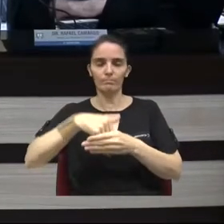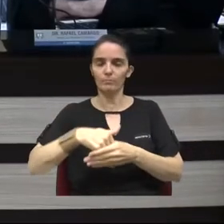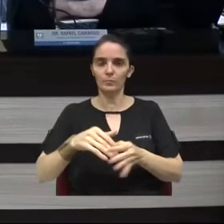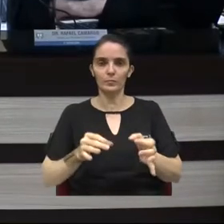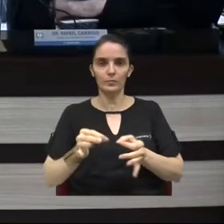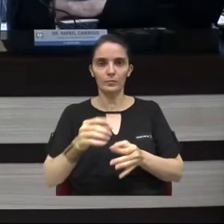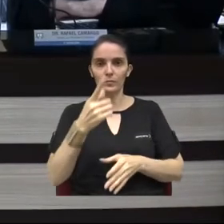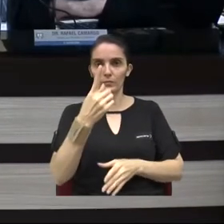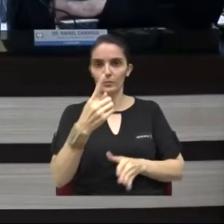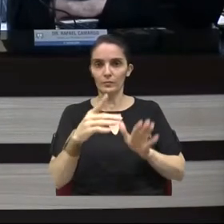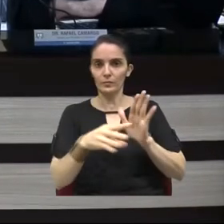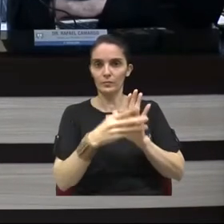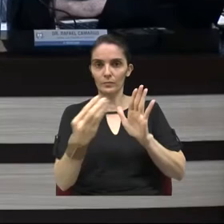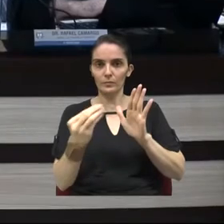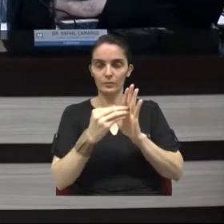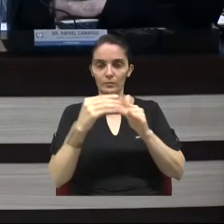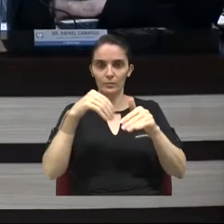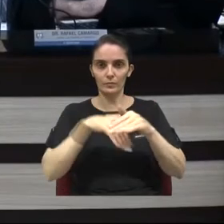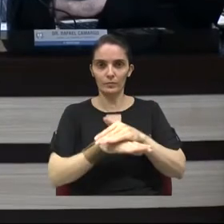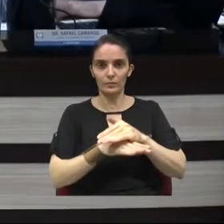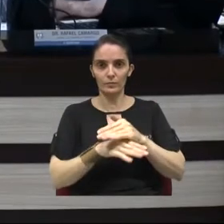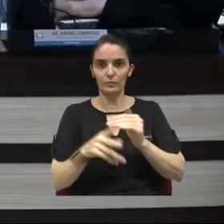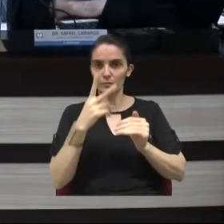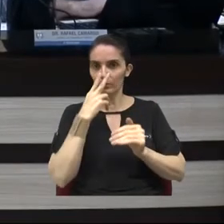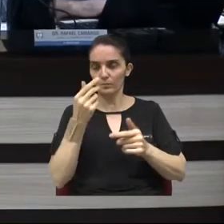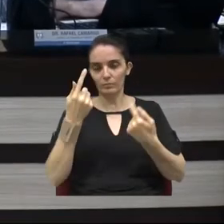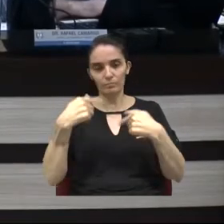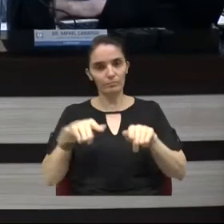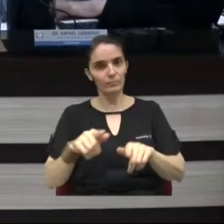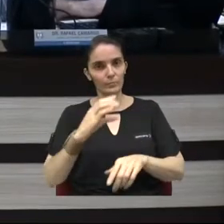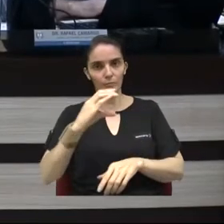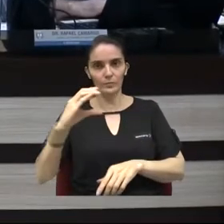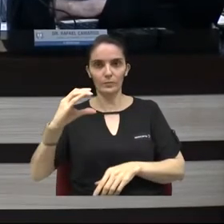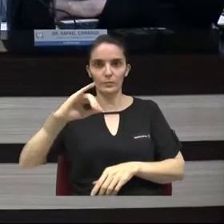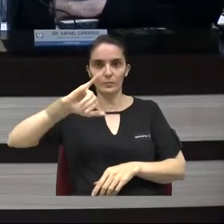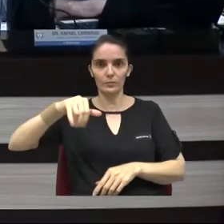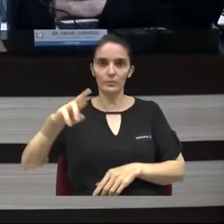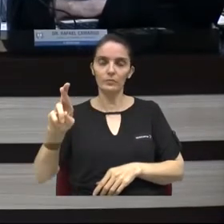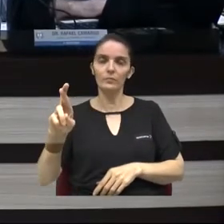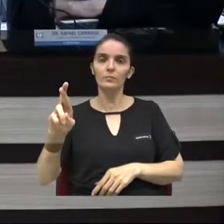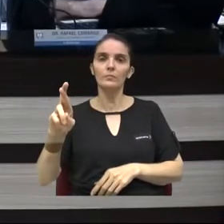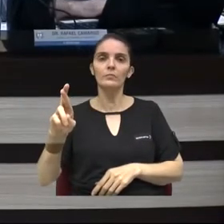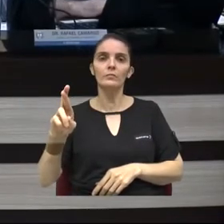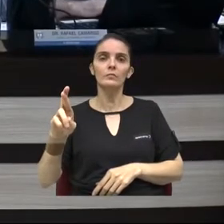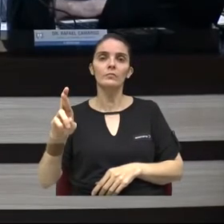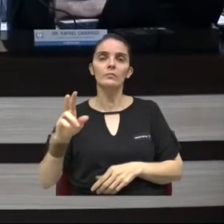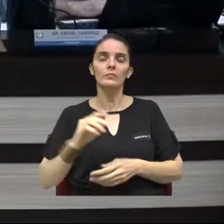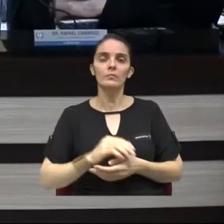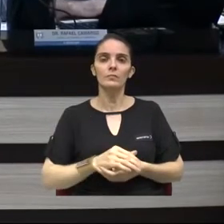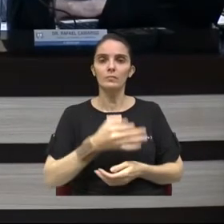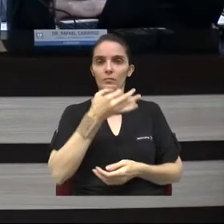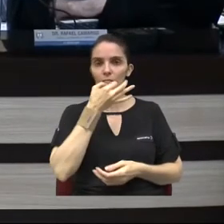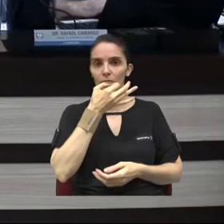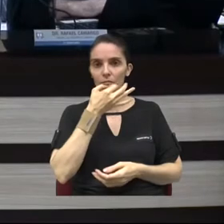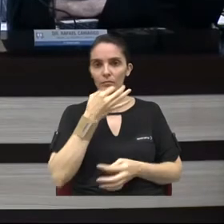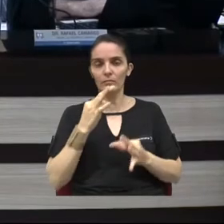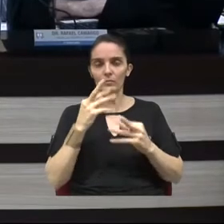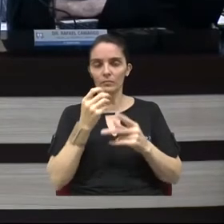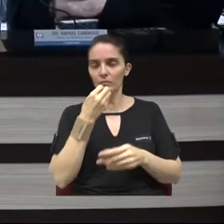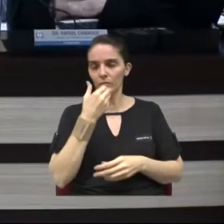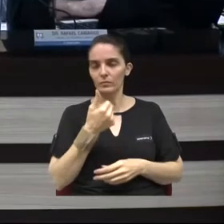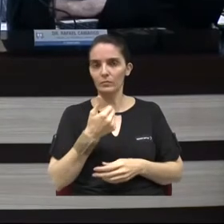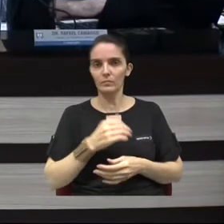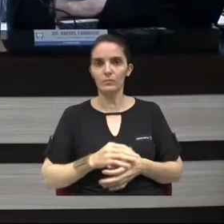contém uma emenda arquivada com parecer contrário da CCJR. Os demais pareceres ao projeto são favoráveis.